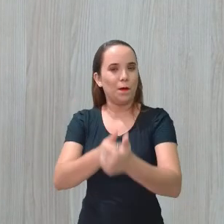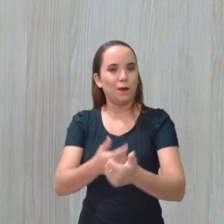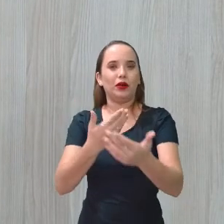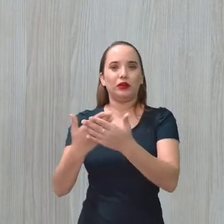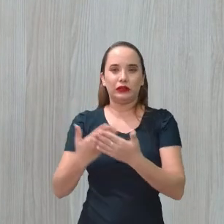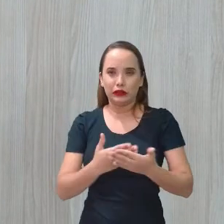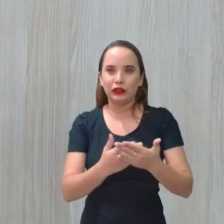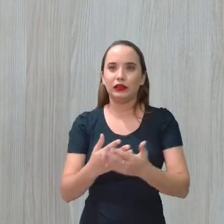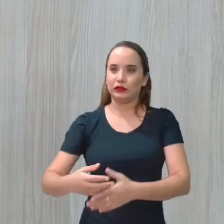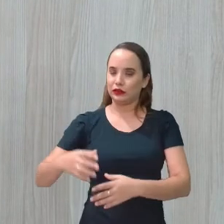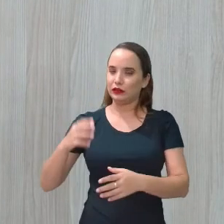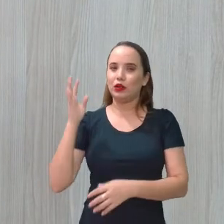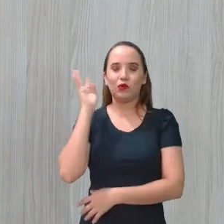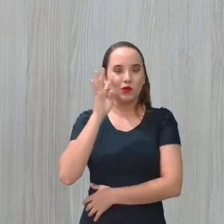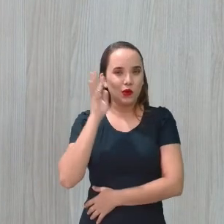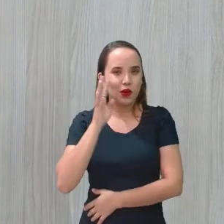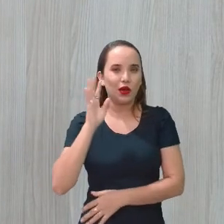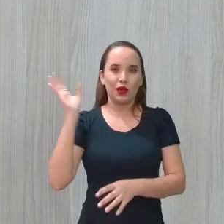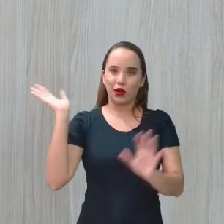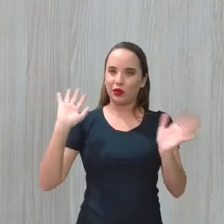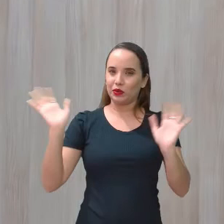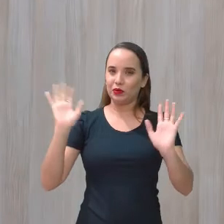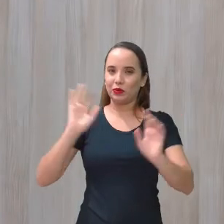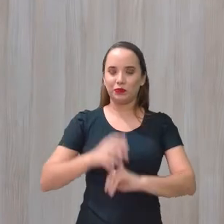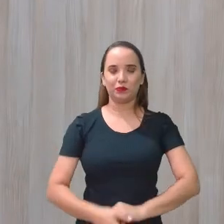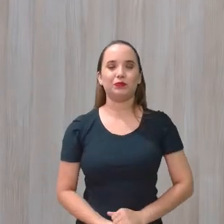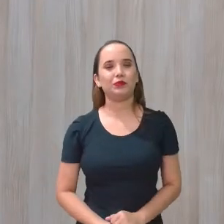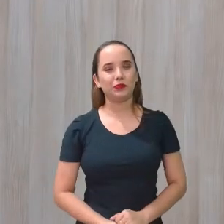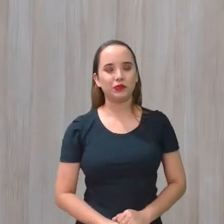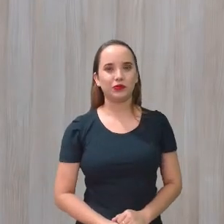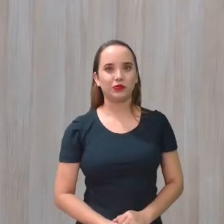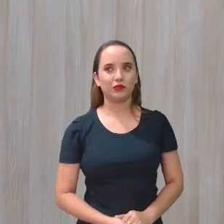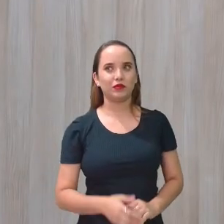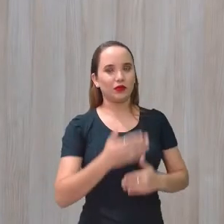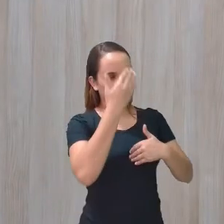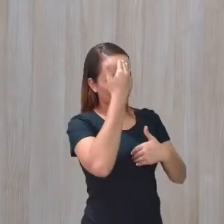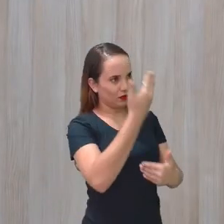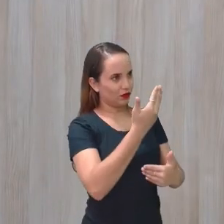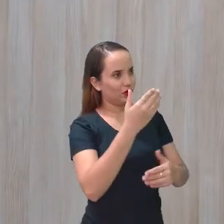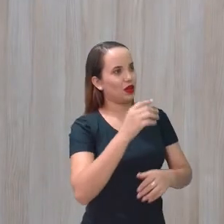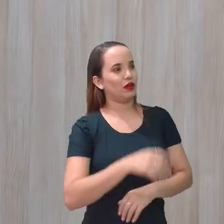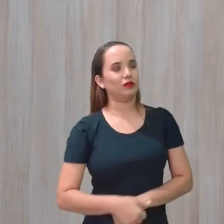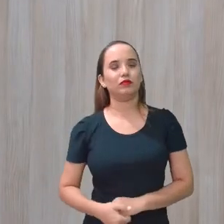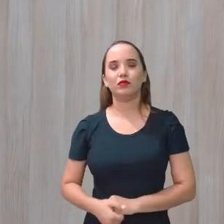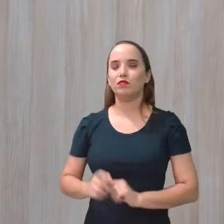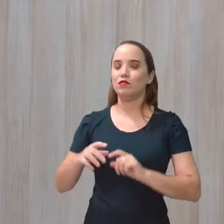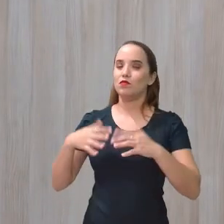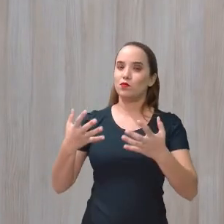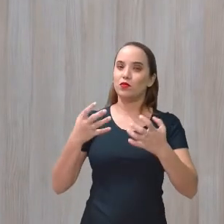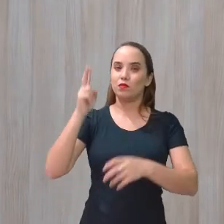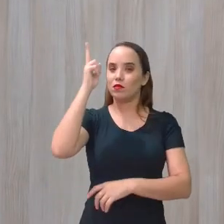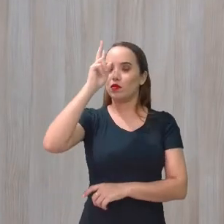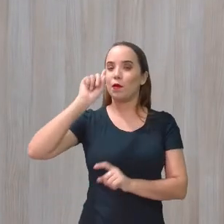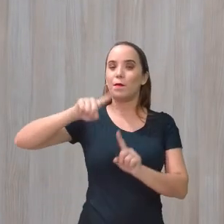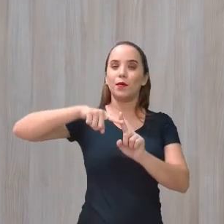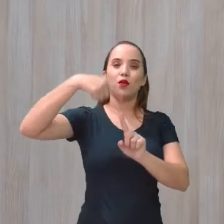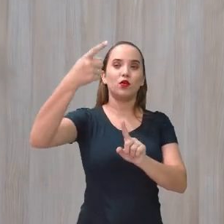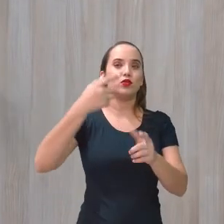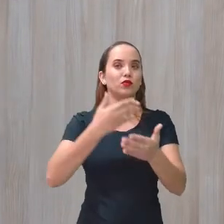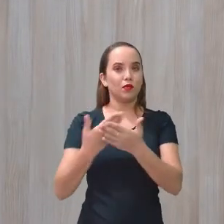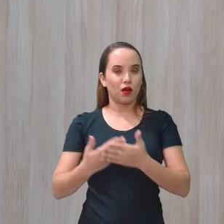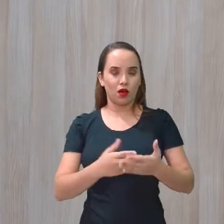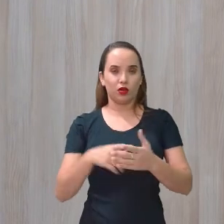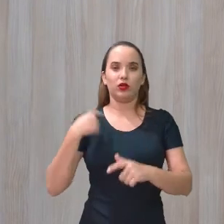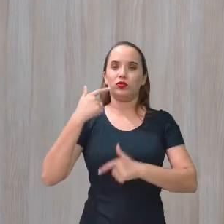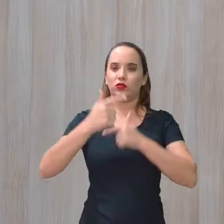viu, pessoal? É muito bacana essa aula de matemática. Até mais. Tchau, tchau. Valeu, Carol. E lembrando que na próxima aula a gente vai trabalhar com as